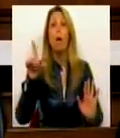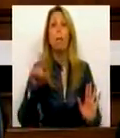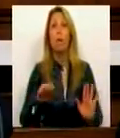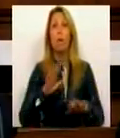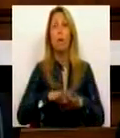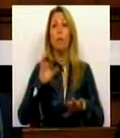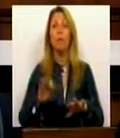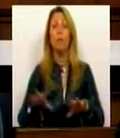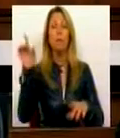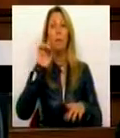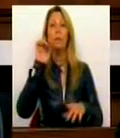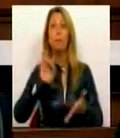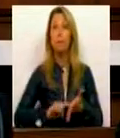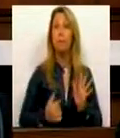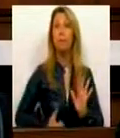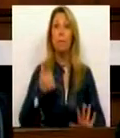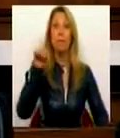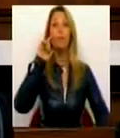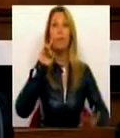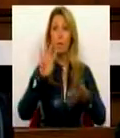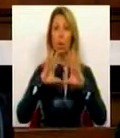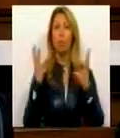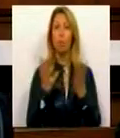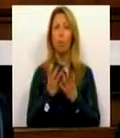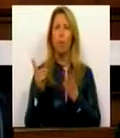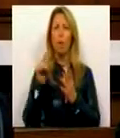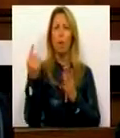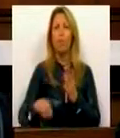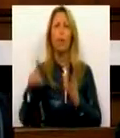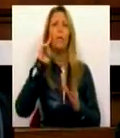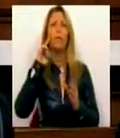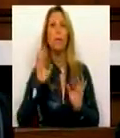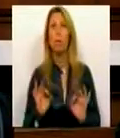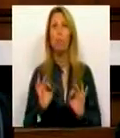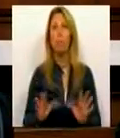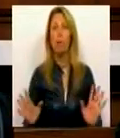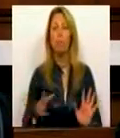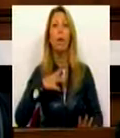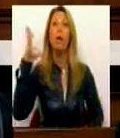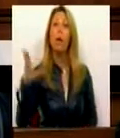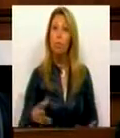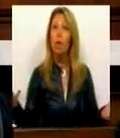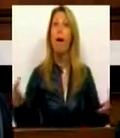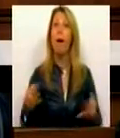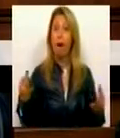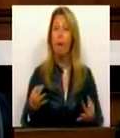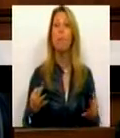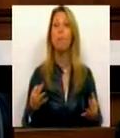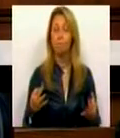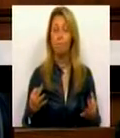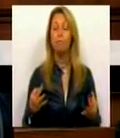valores fundamentais para a defesa global e não apenas a defesa própria, e Portugal partilha amplamente